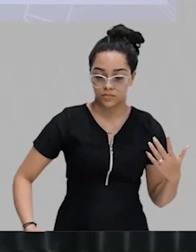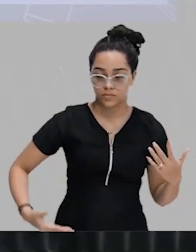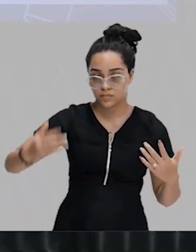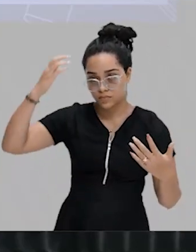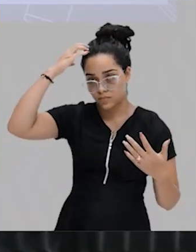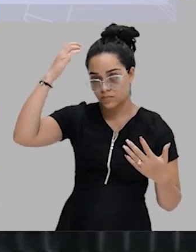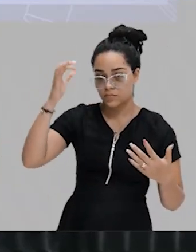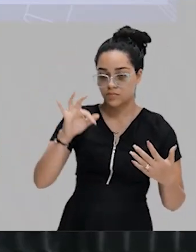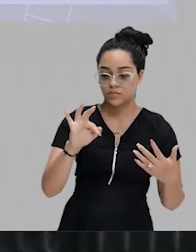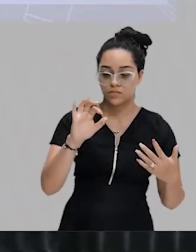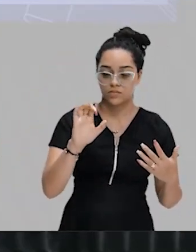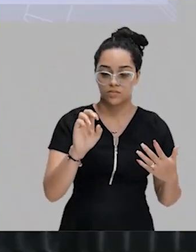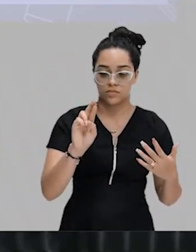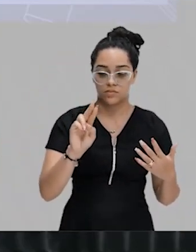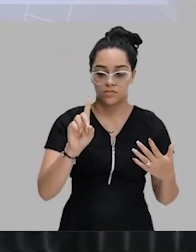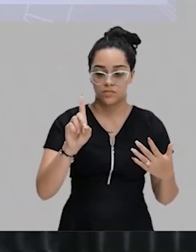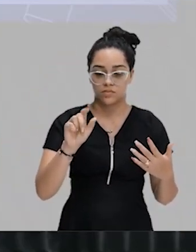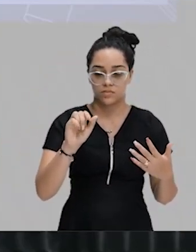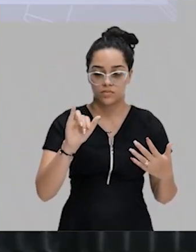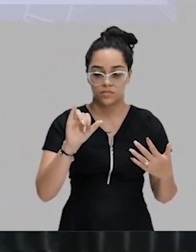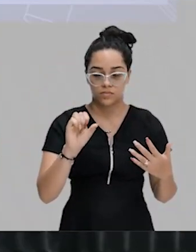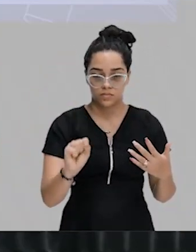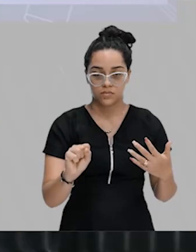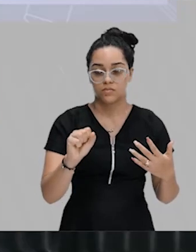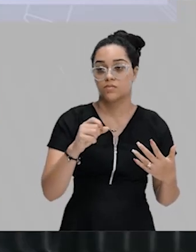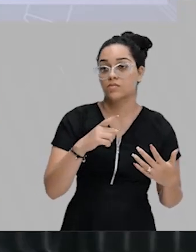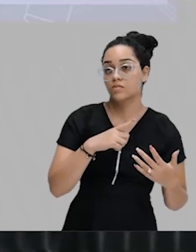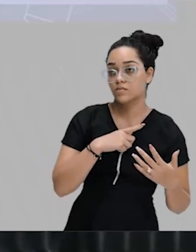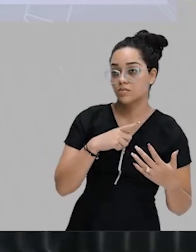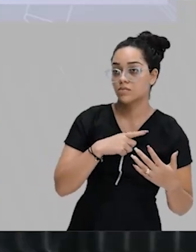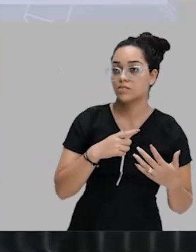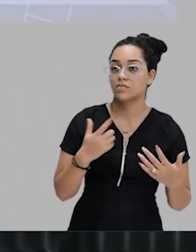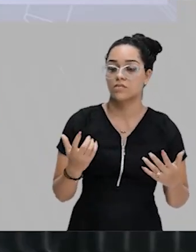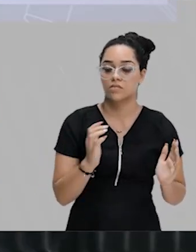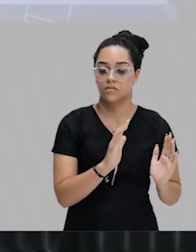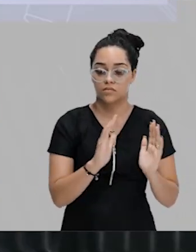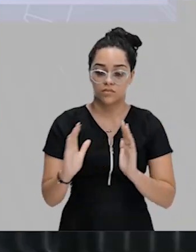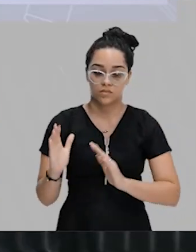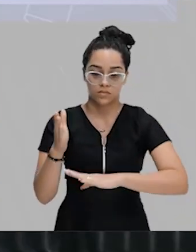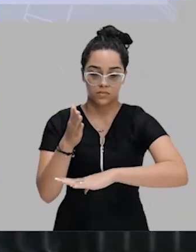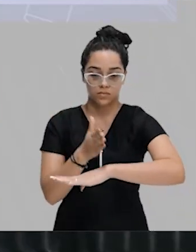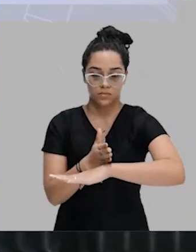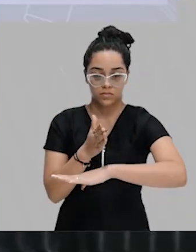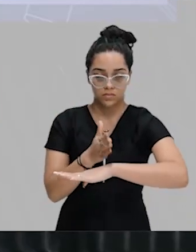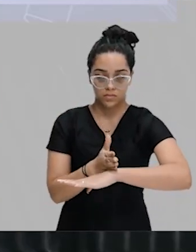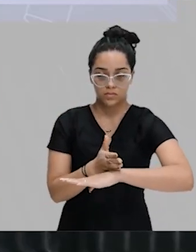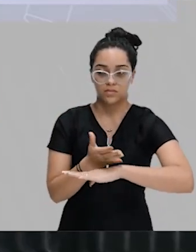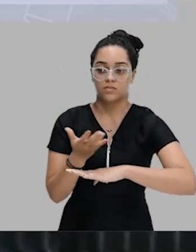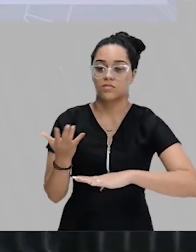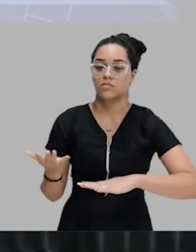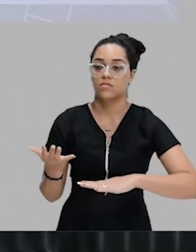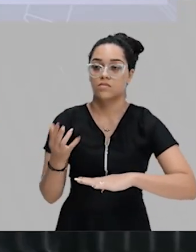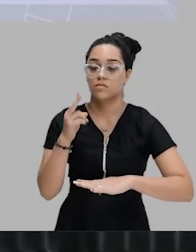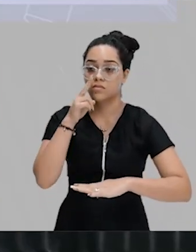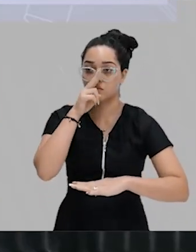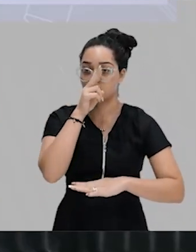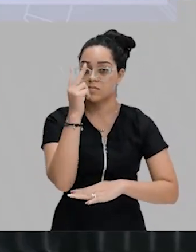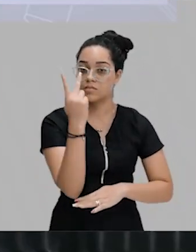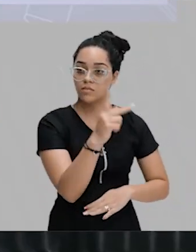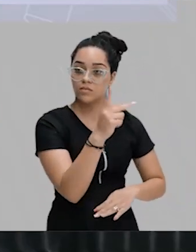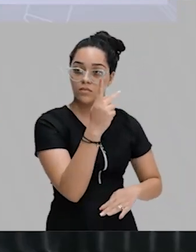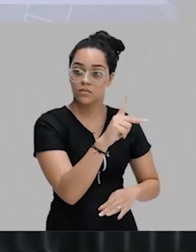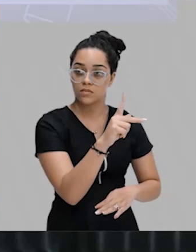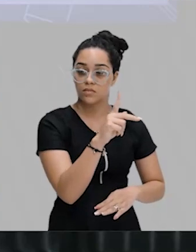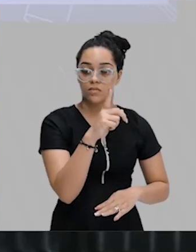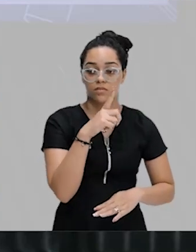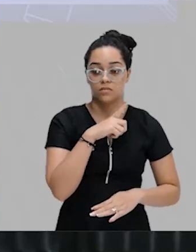feudais. A realeza, os monarcas, durante a Idade Média, o poder deles era um poder